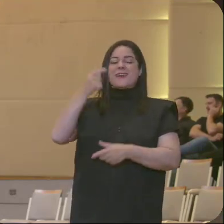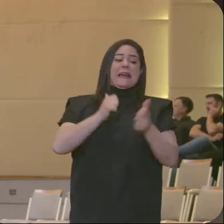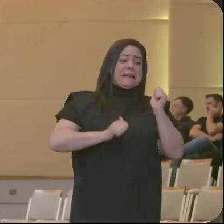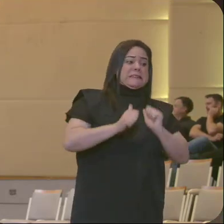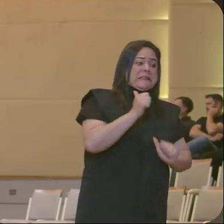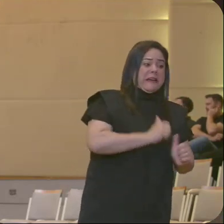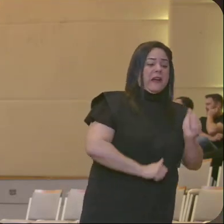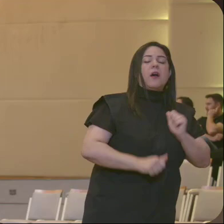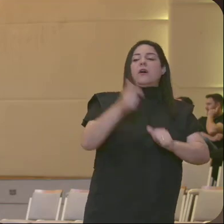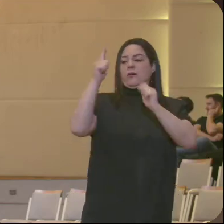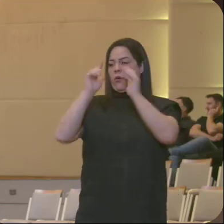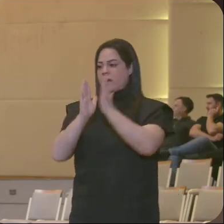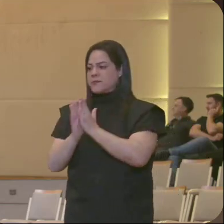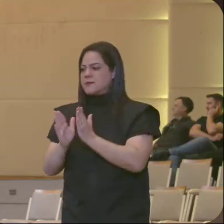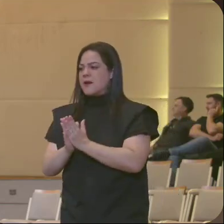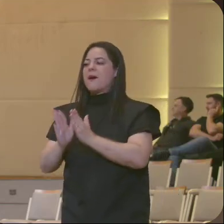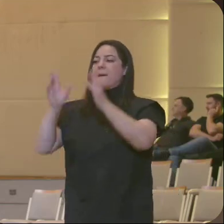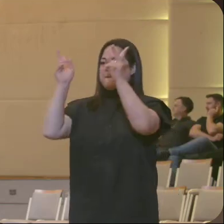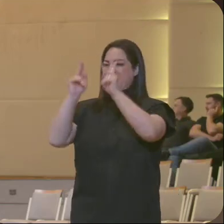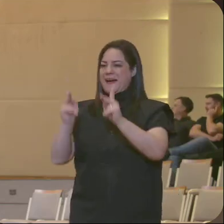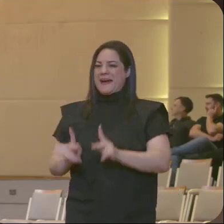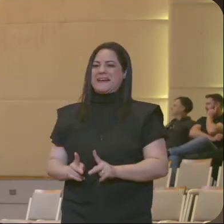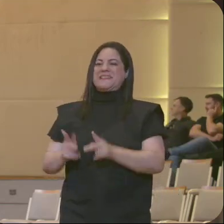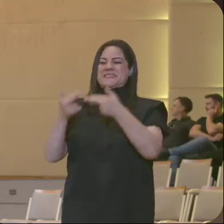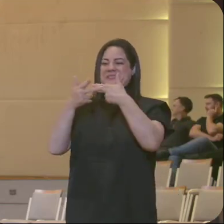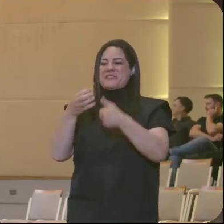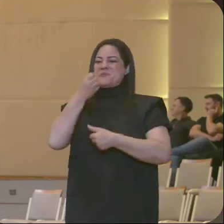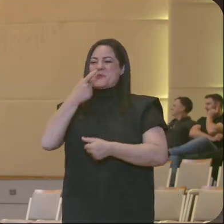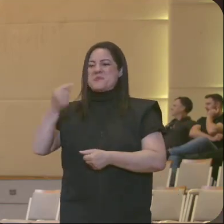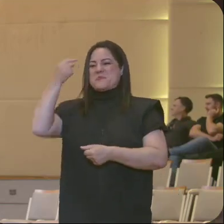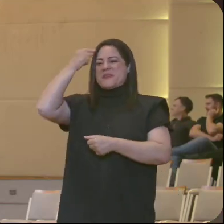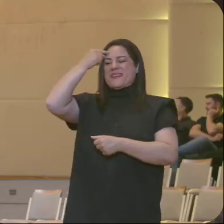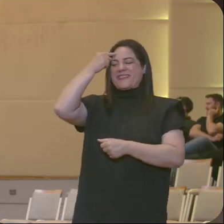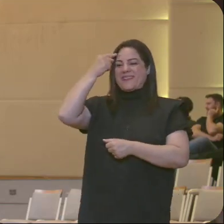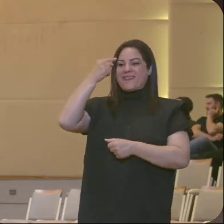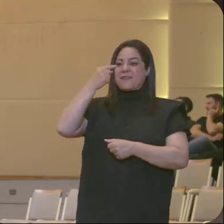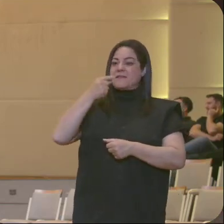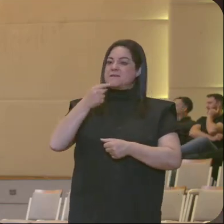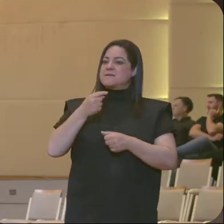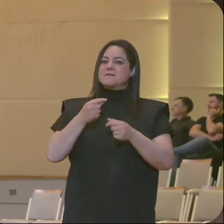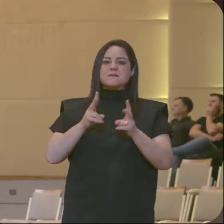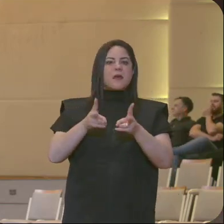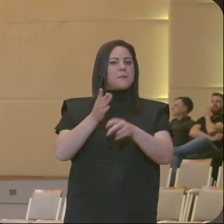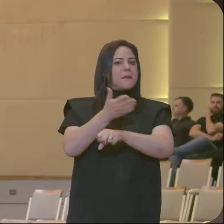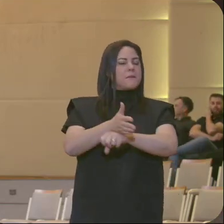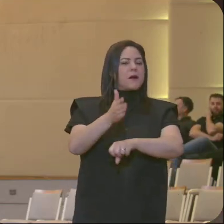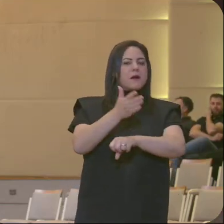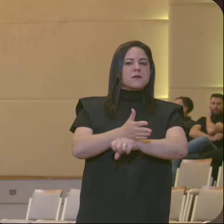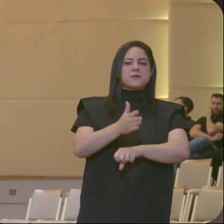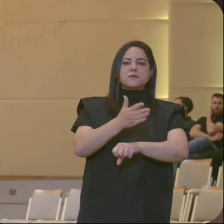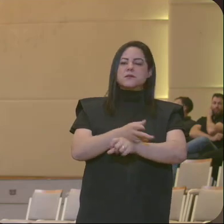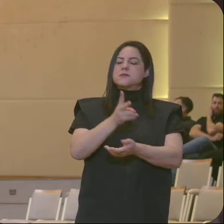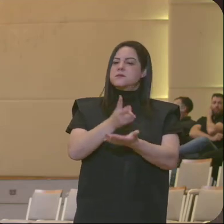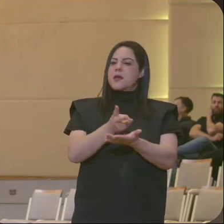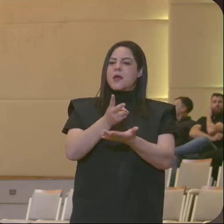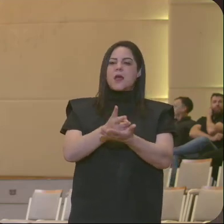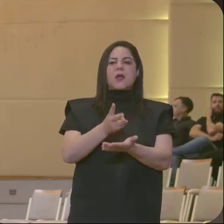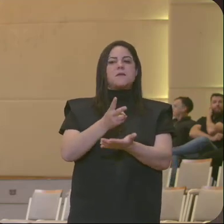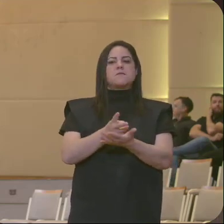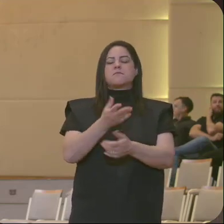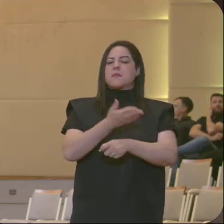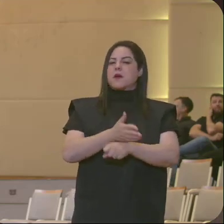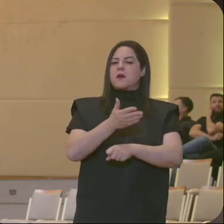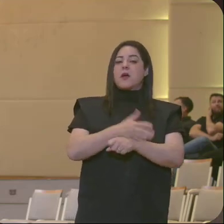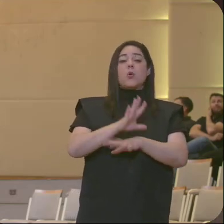no coração, oração. Paz, coisas boas que enchem a mente. Prática. E ele está dizendo, quando